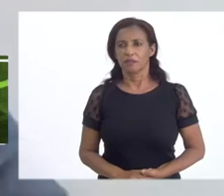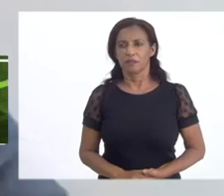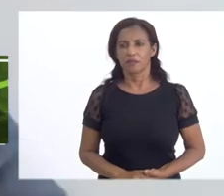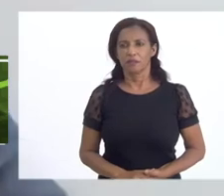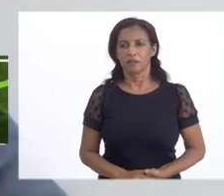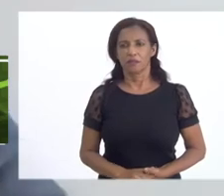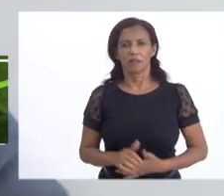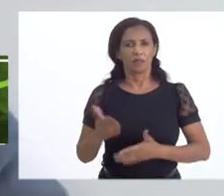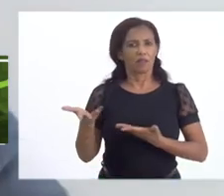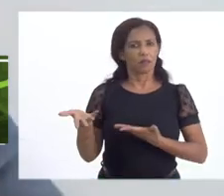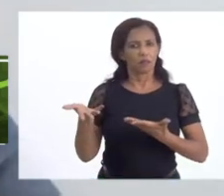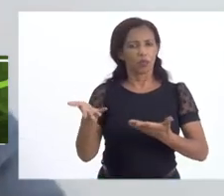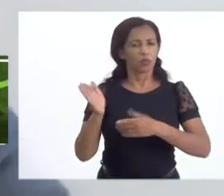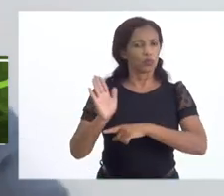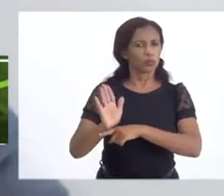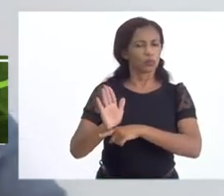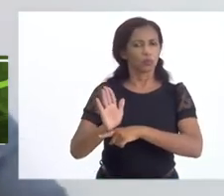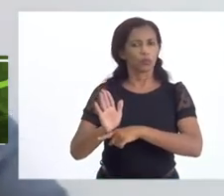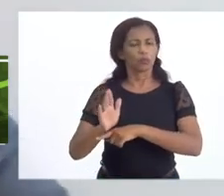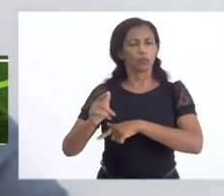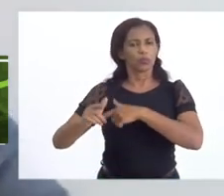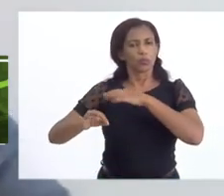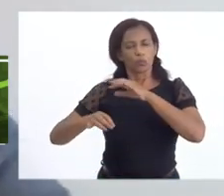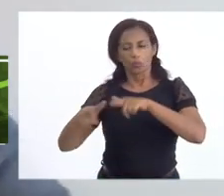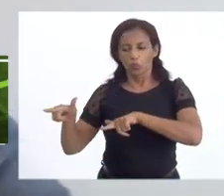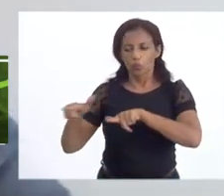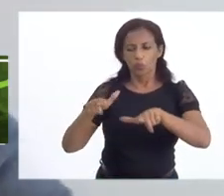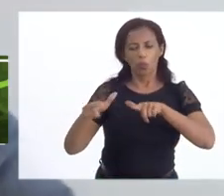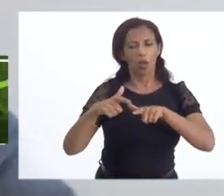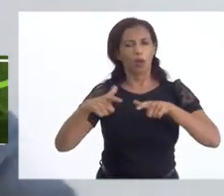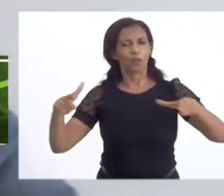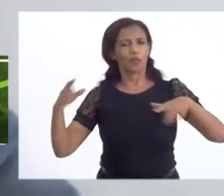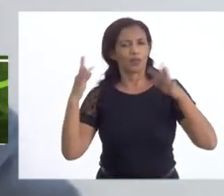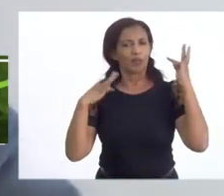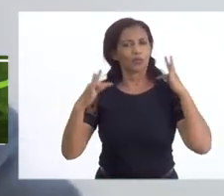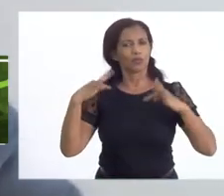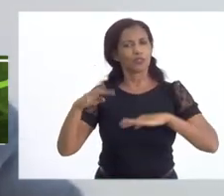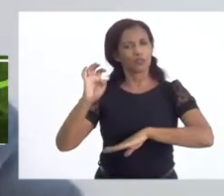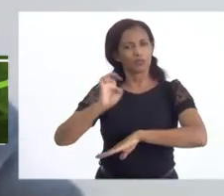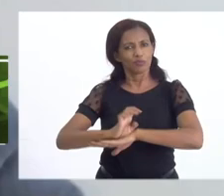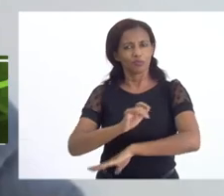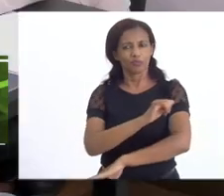ajudando toda essa ideia aí de fomentar o turismo no estado do Rio de Janeiro.